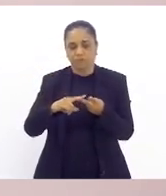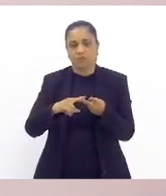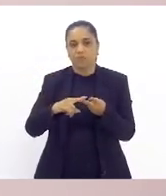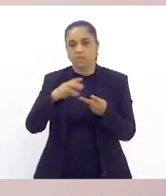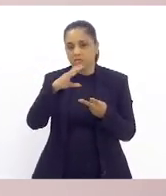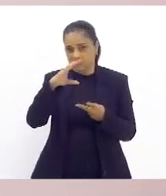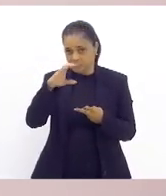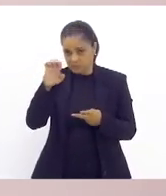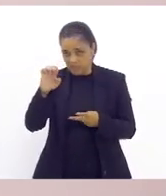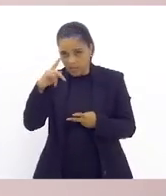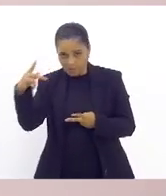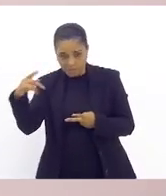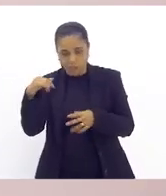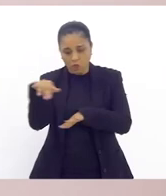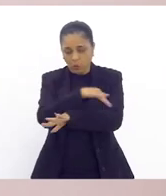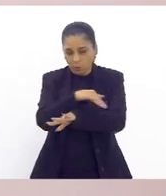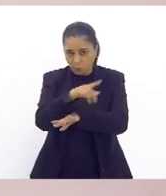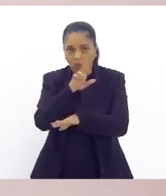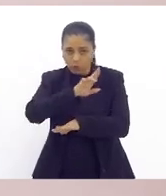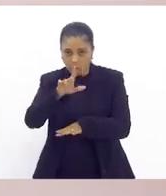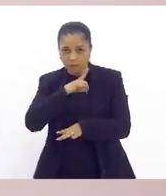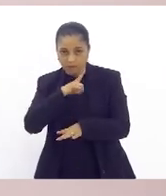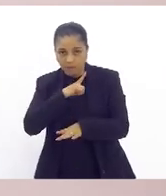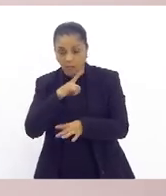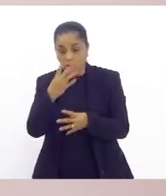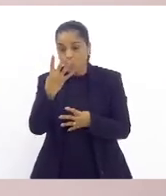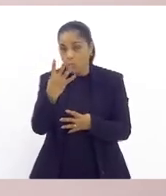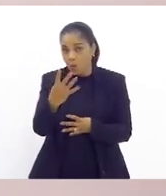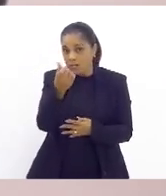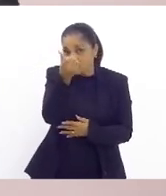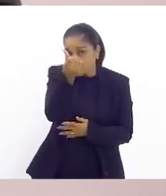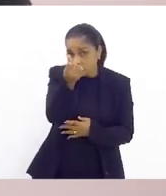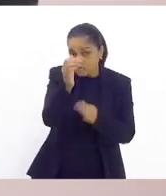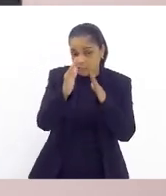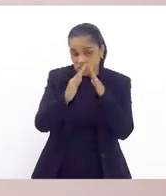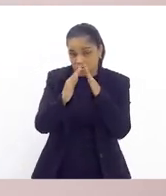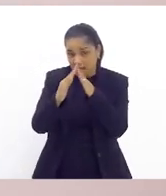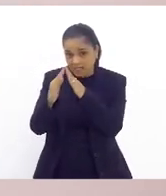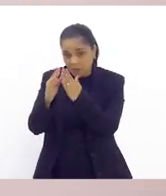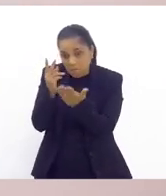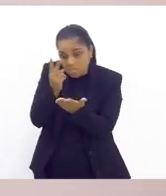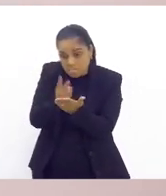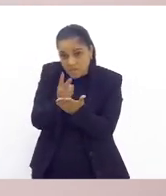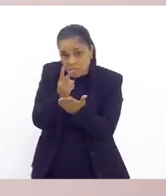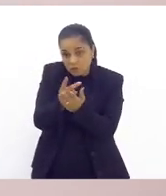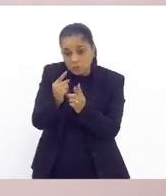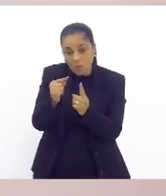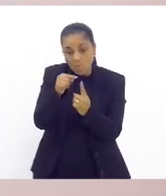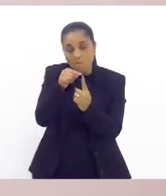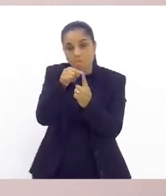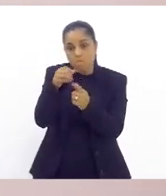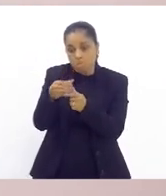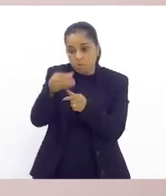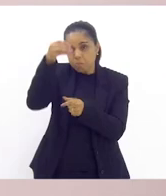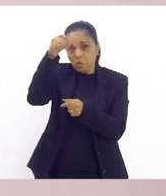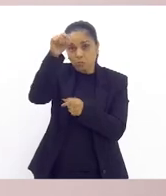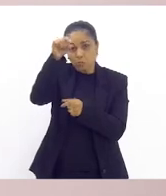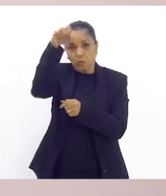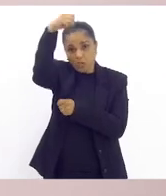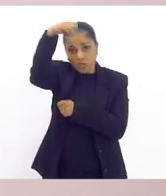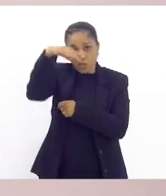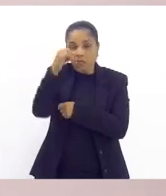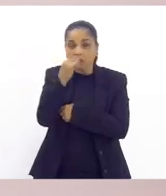tudo mas eles dividem 46 casos no mesmo ponto de energia ficando bairro Belmonte